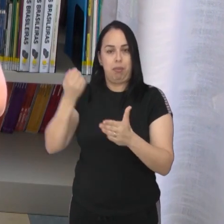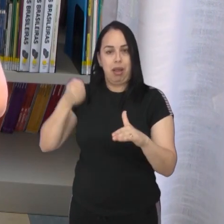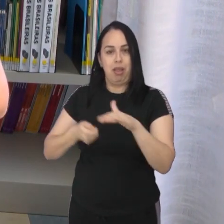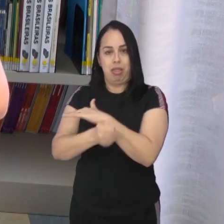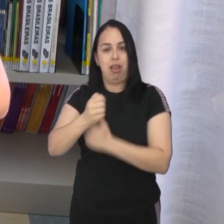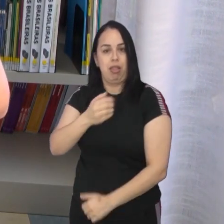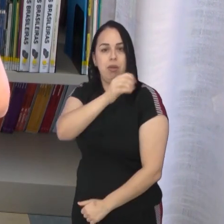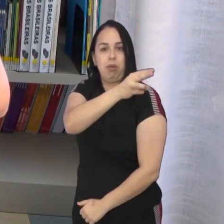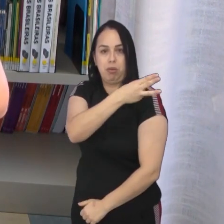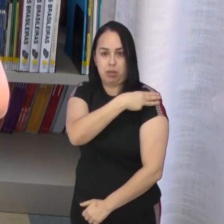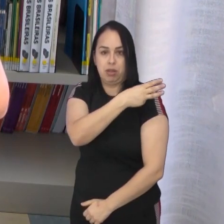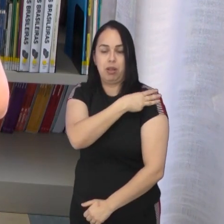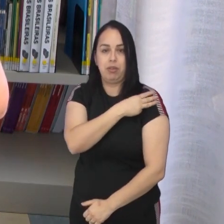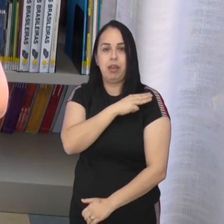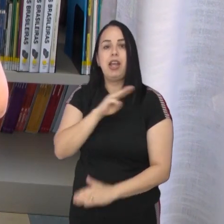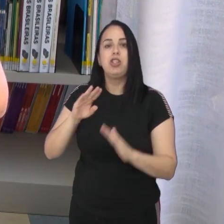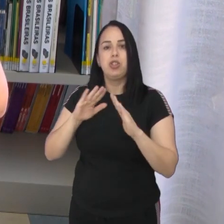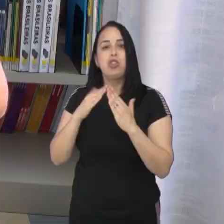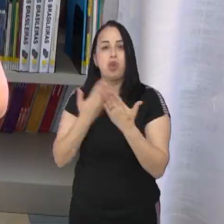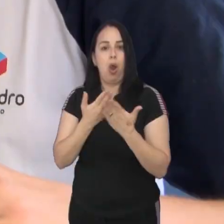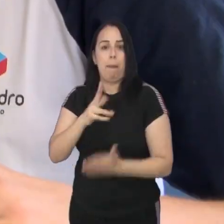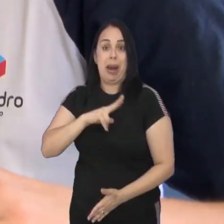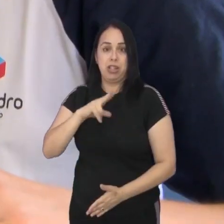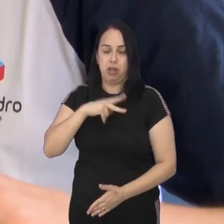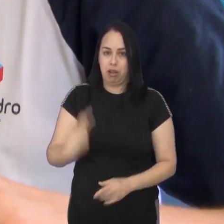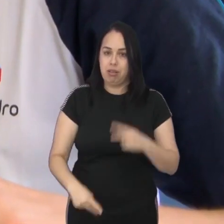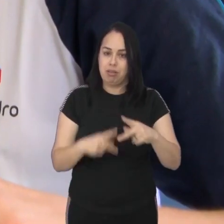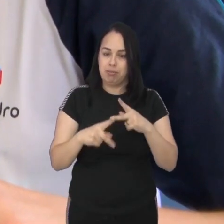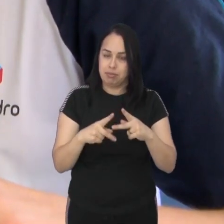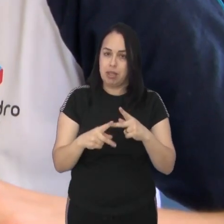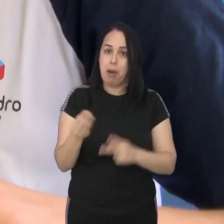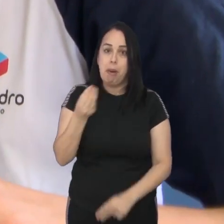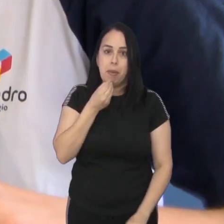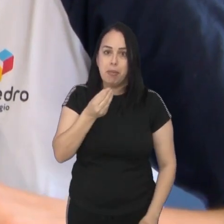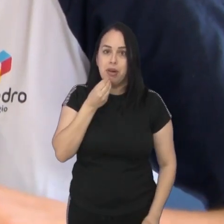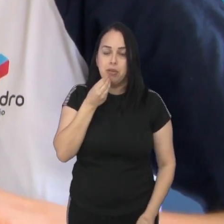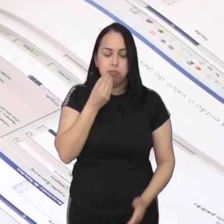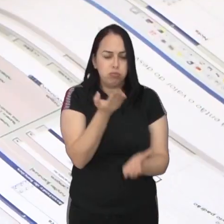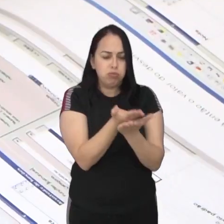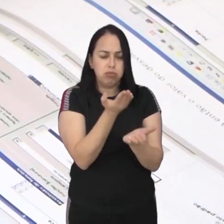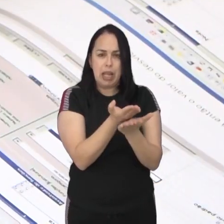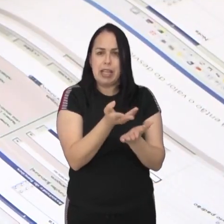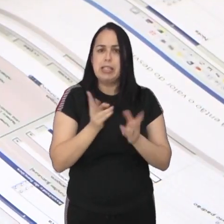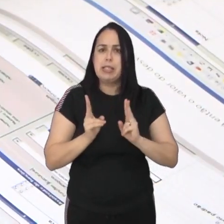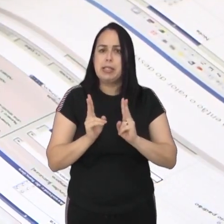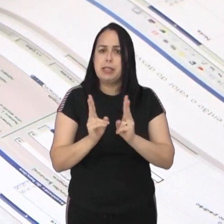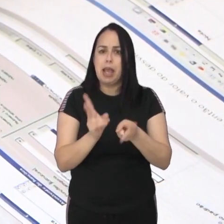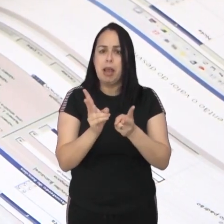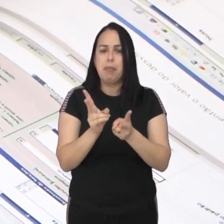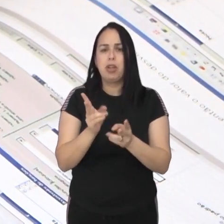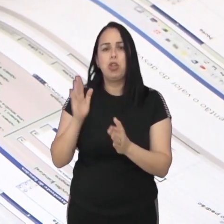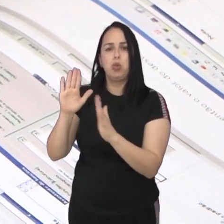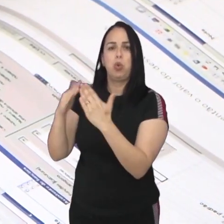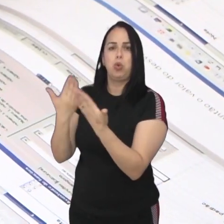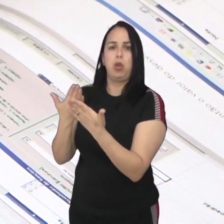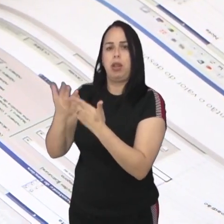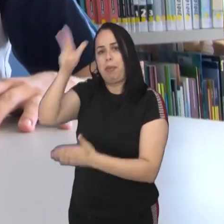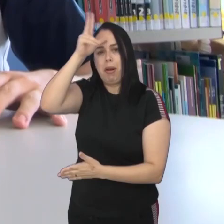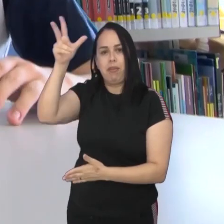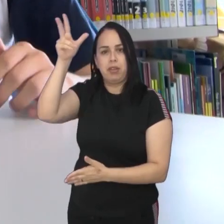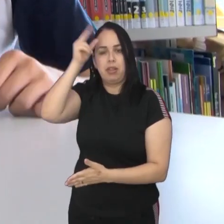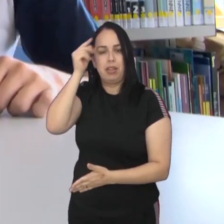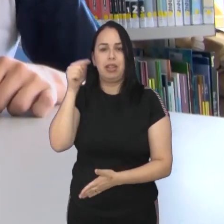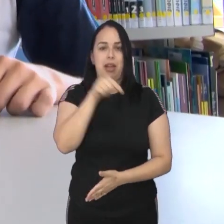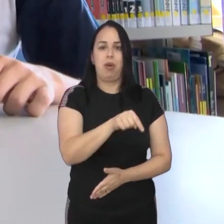conseguiu para cursar o ensino médio nessa escola particular de São José dos Campos. Chance para o estudante que sempre esteve na